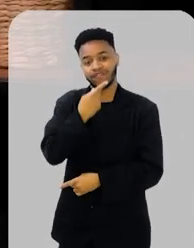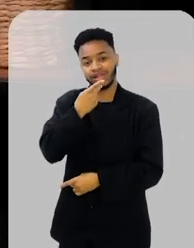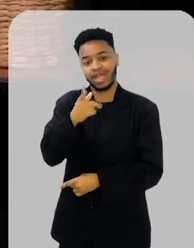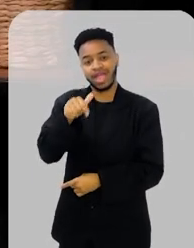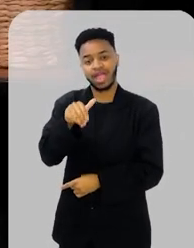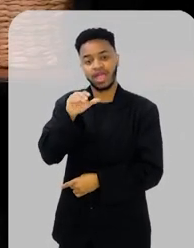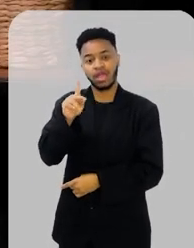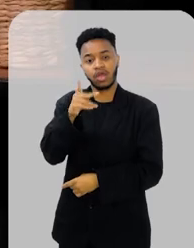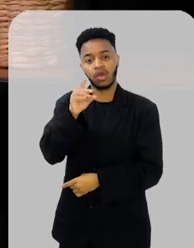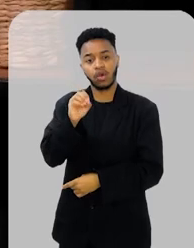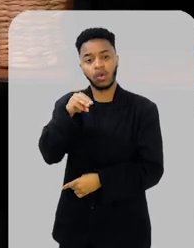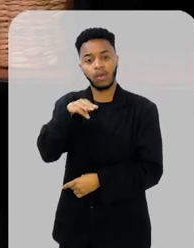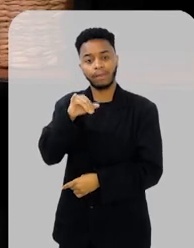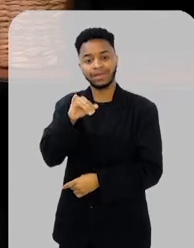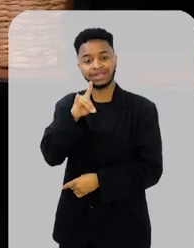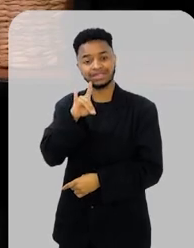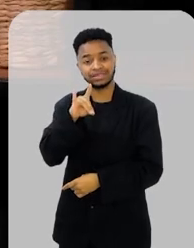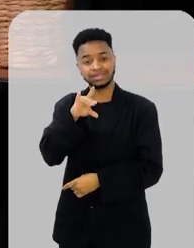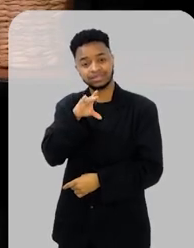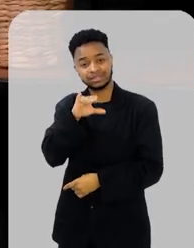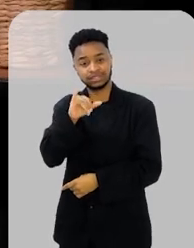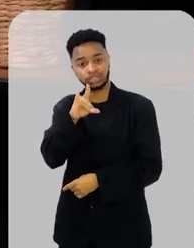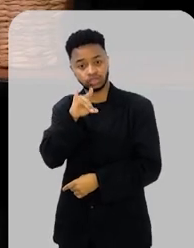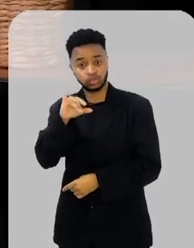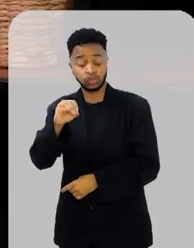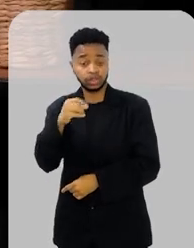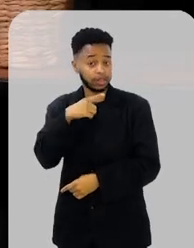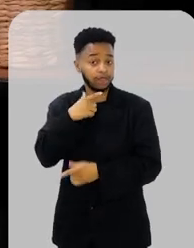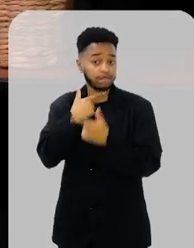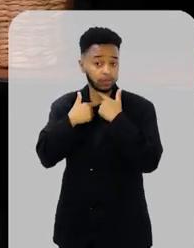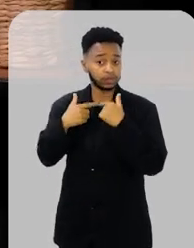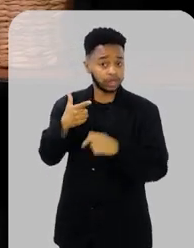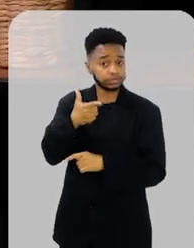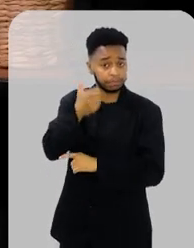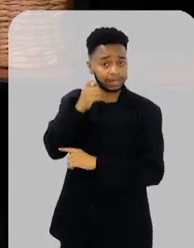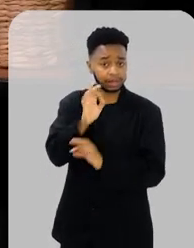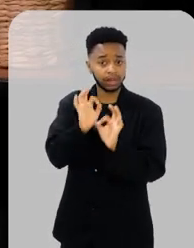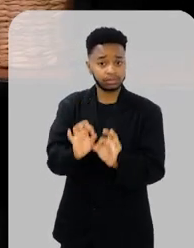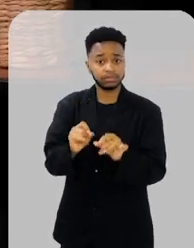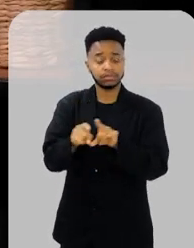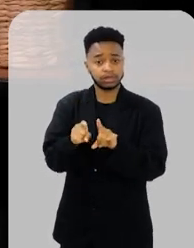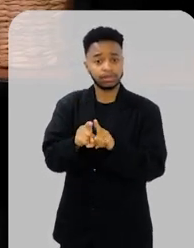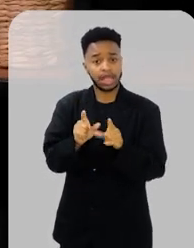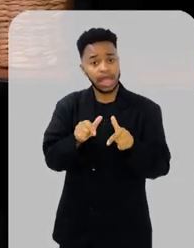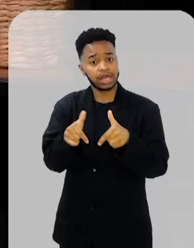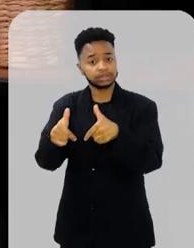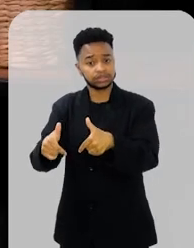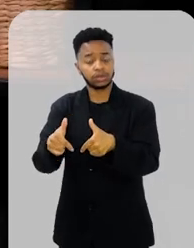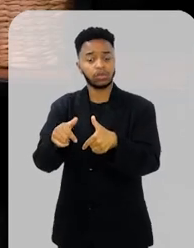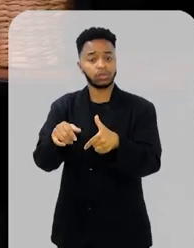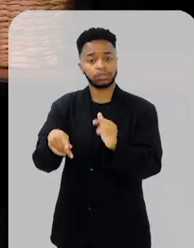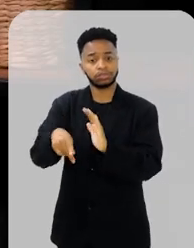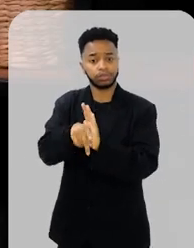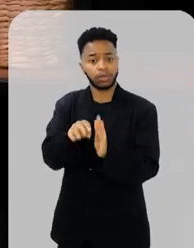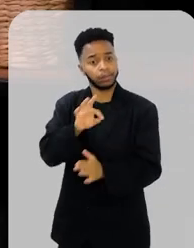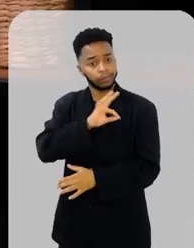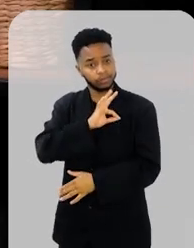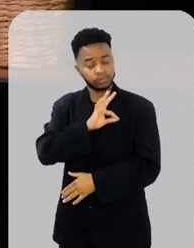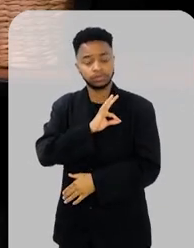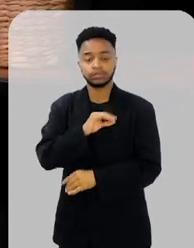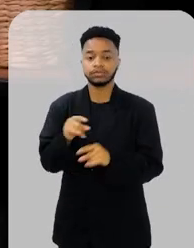de homicídio, homicídio doloso, homicídio também por intervenção de agente de Estado,